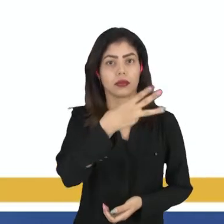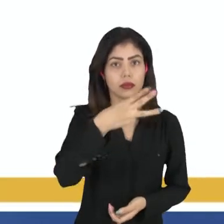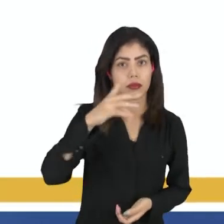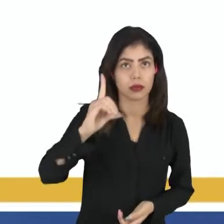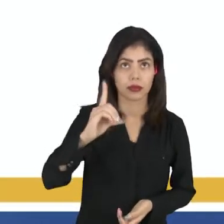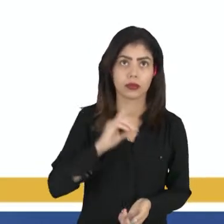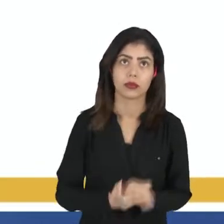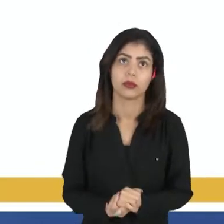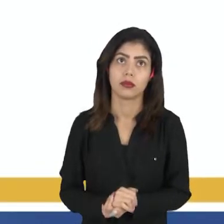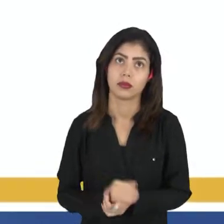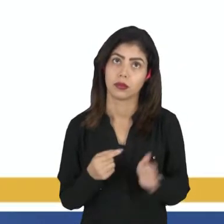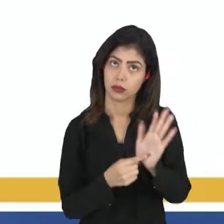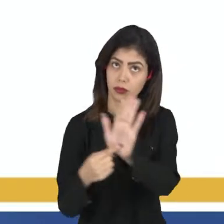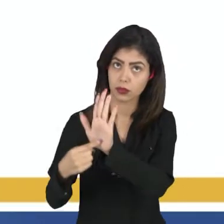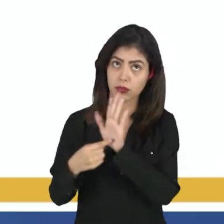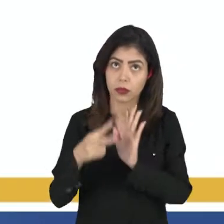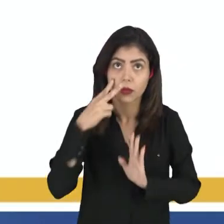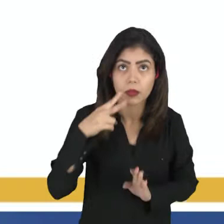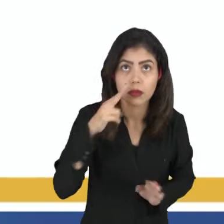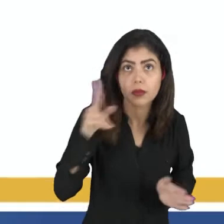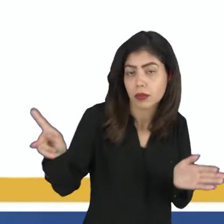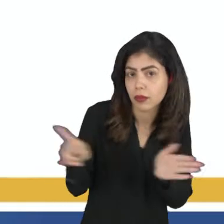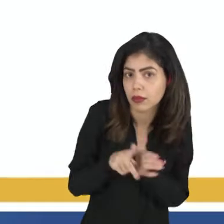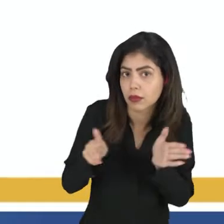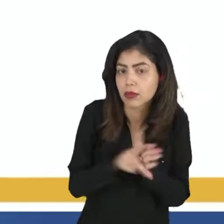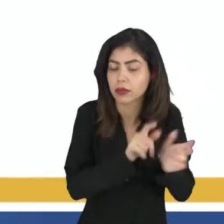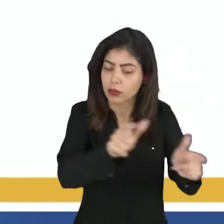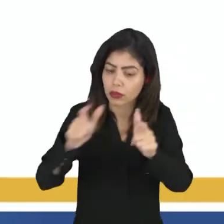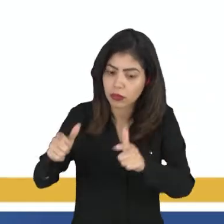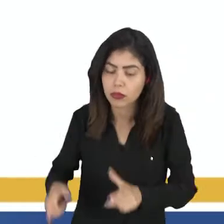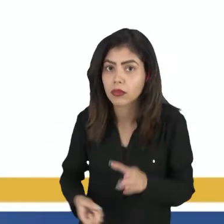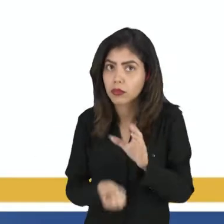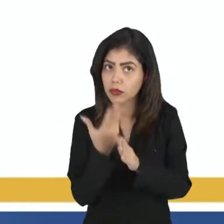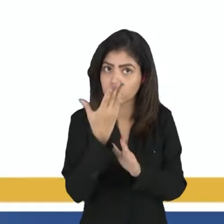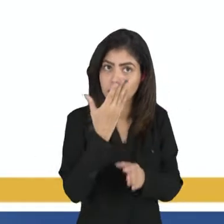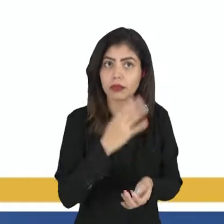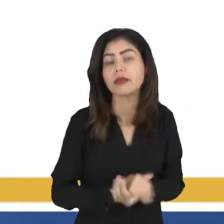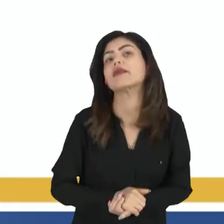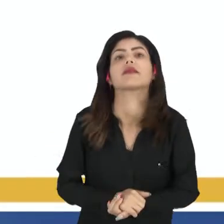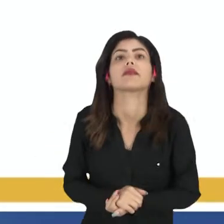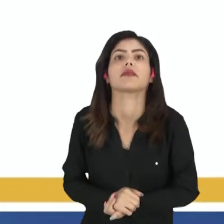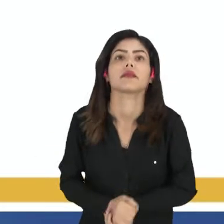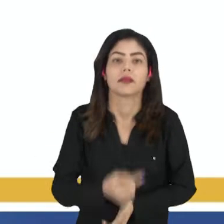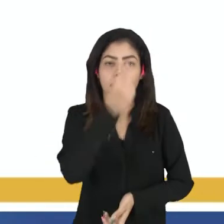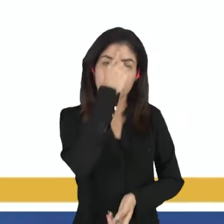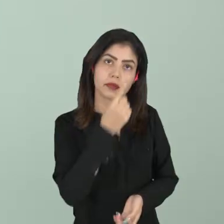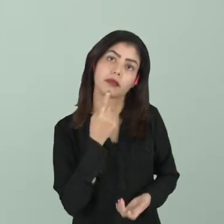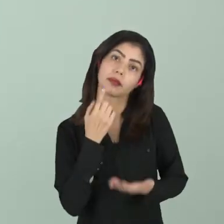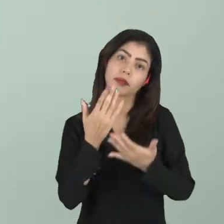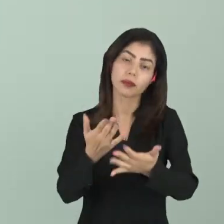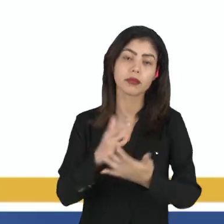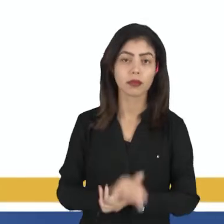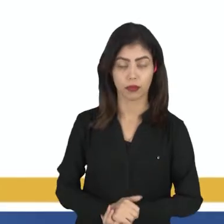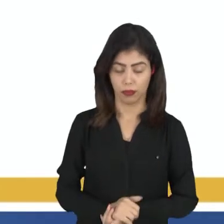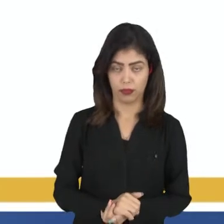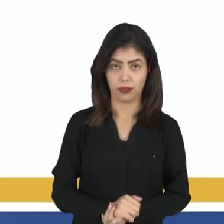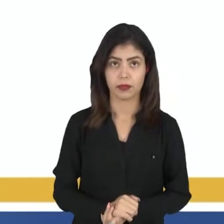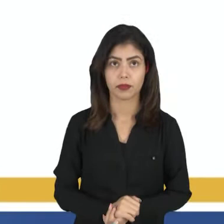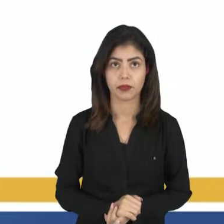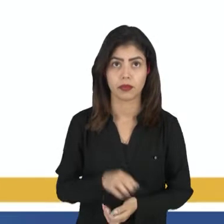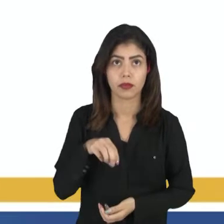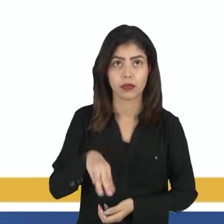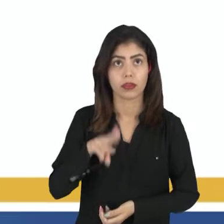ou objeto 3D ou serem vistos no próprio ambiente de criação. Essa imagem que vocês estão vendo também